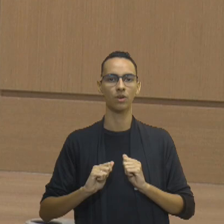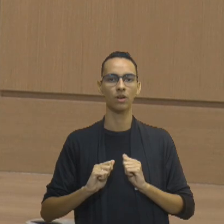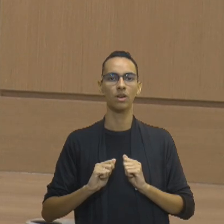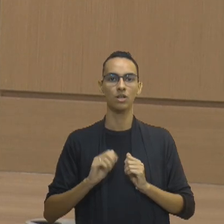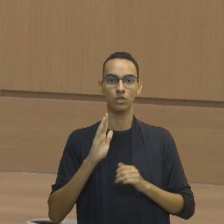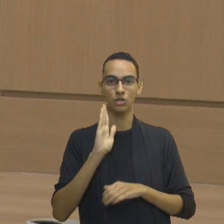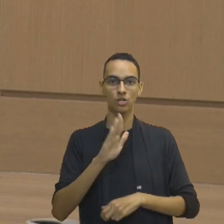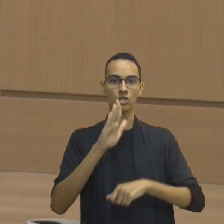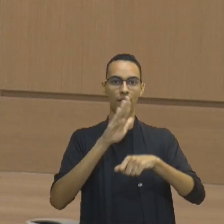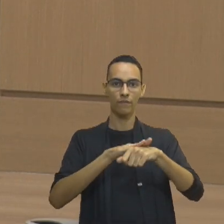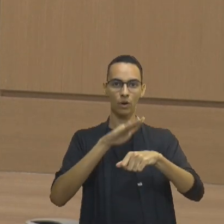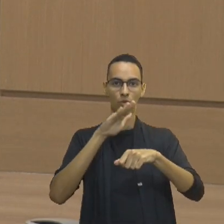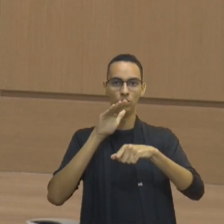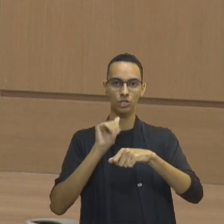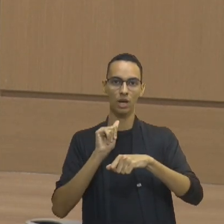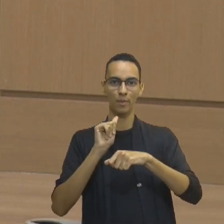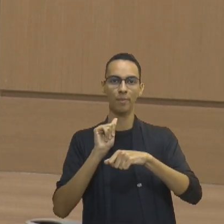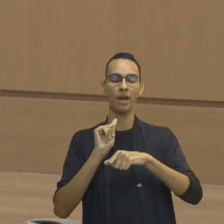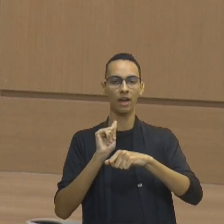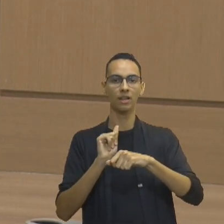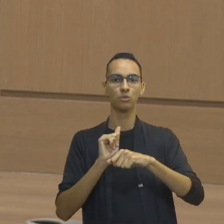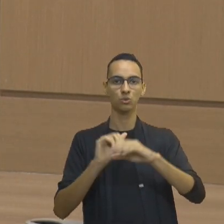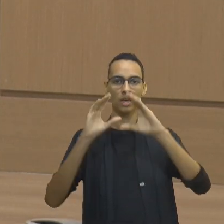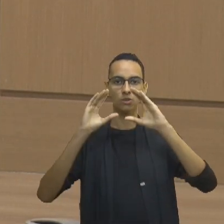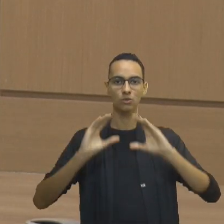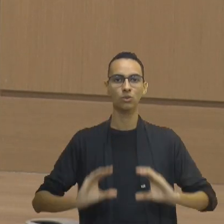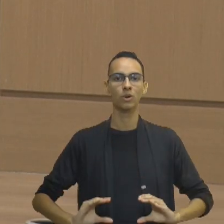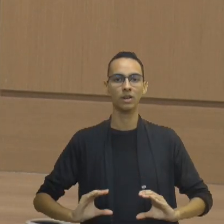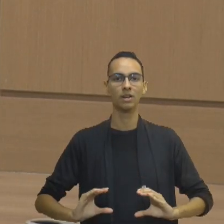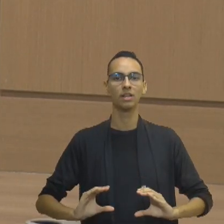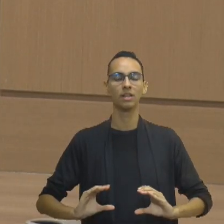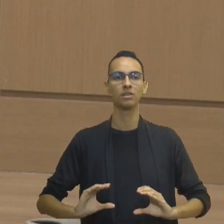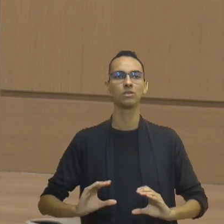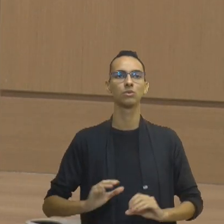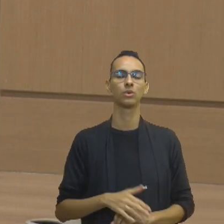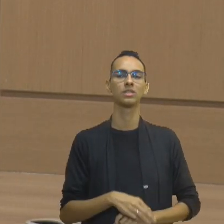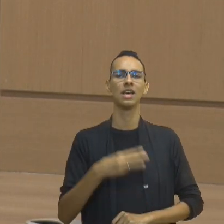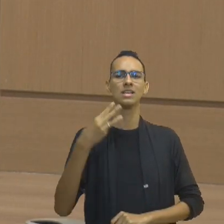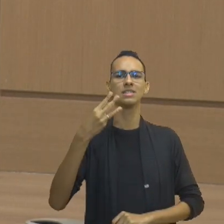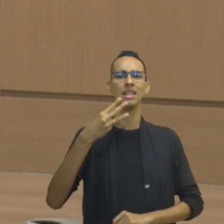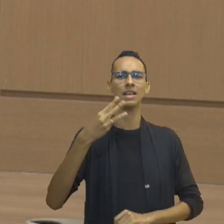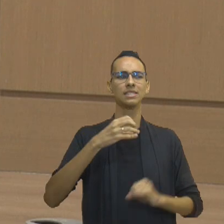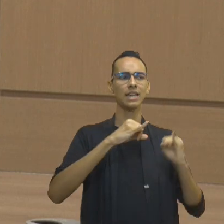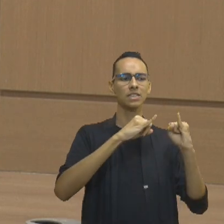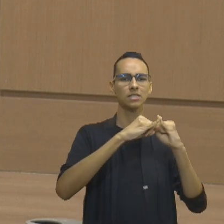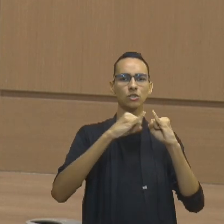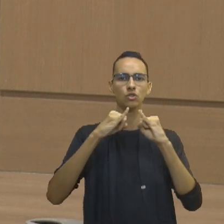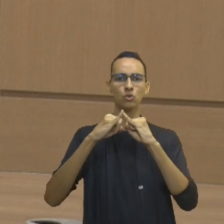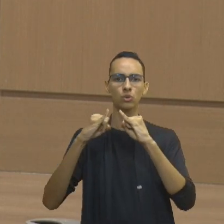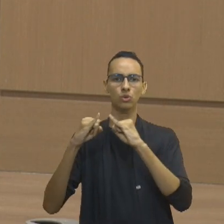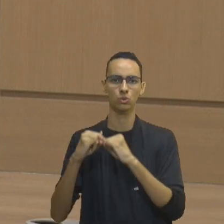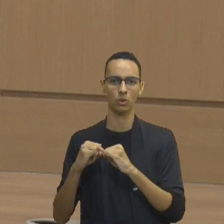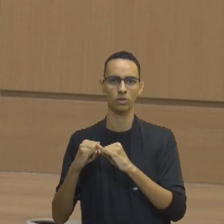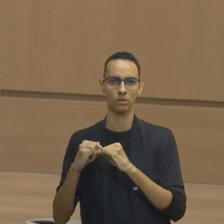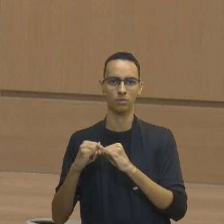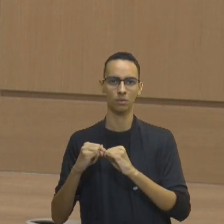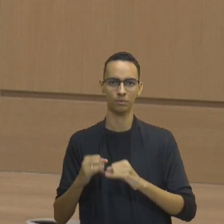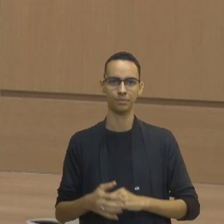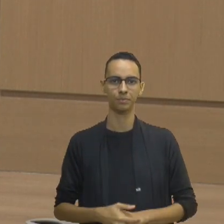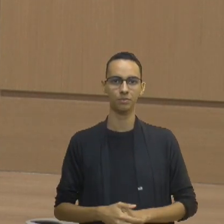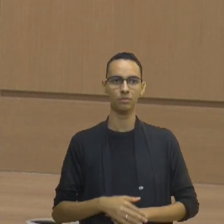foram convidadas, né, as coordenações das 3 entidades e que